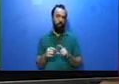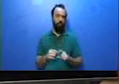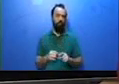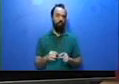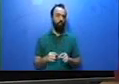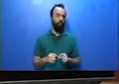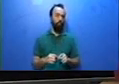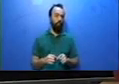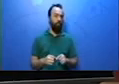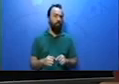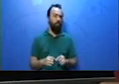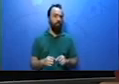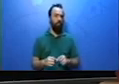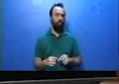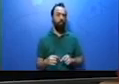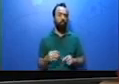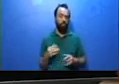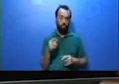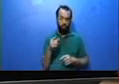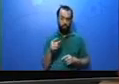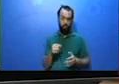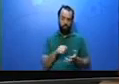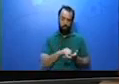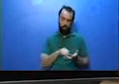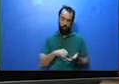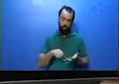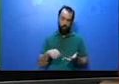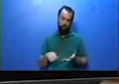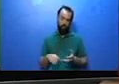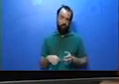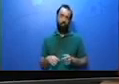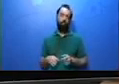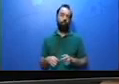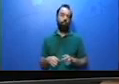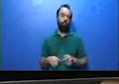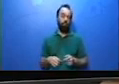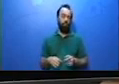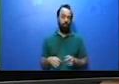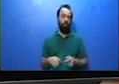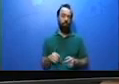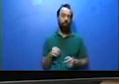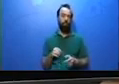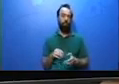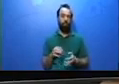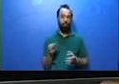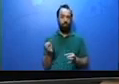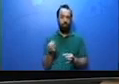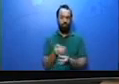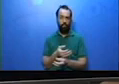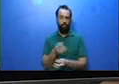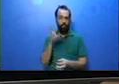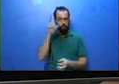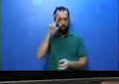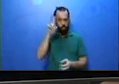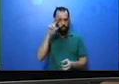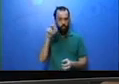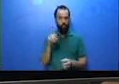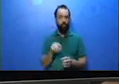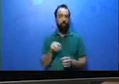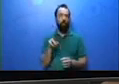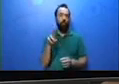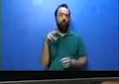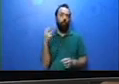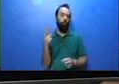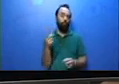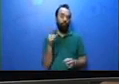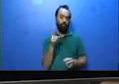frase para contar o que aconteceu com as lâmpadas ou desenhe, olha que legal, põe em prática, ó, balões para